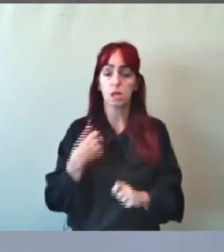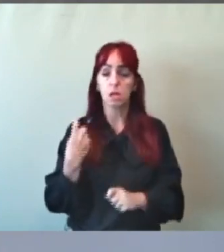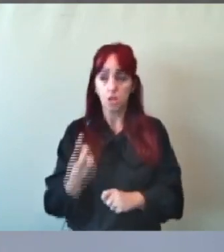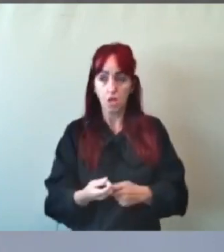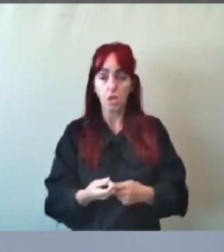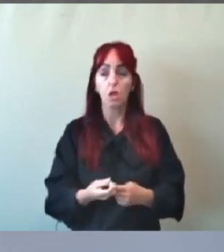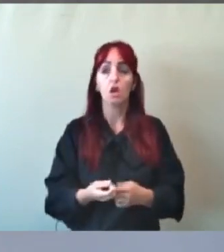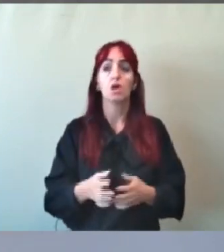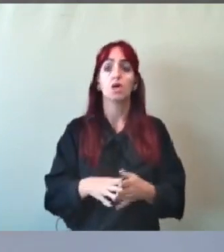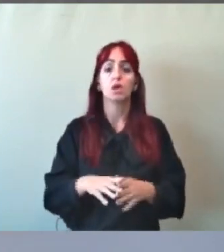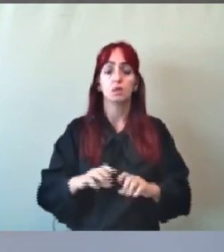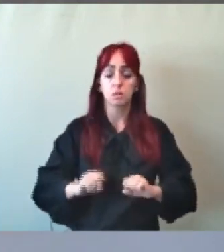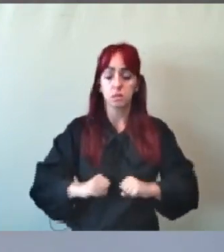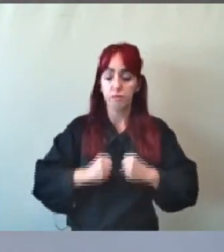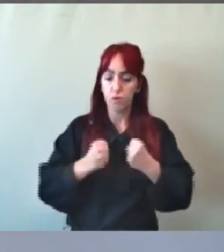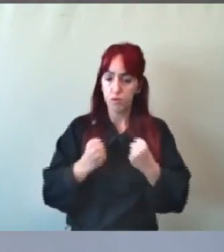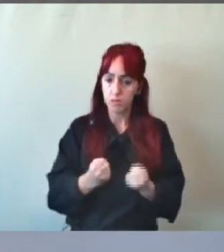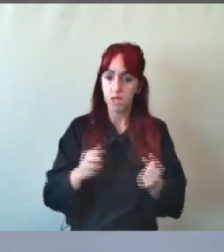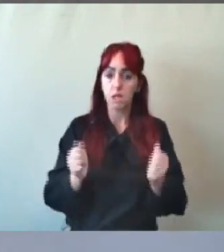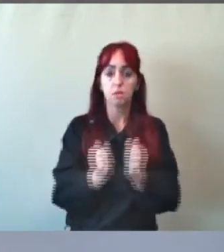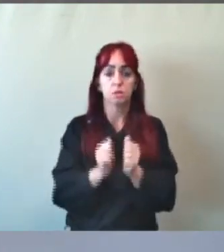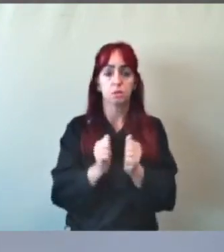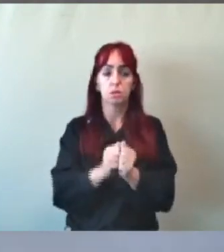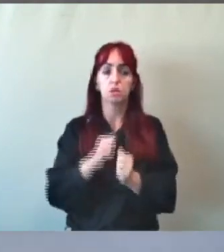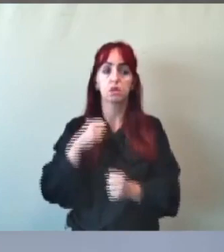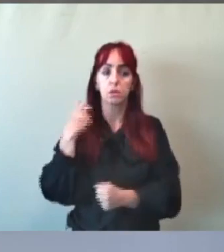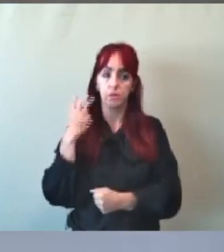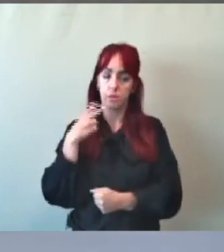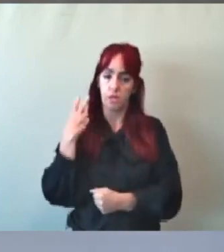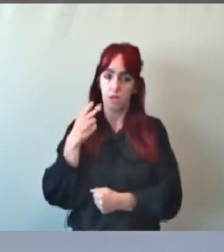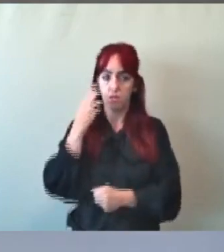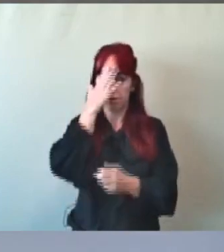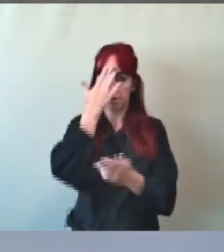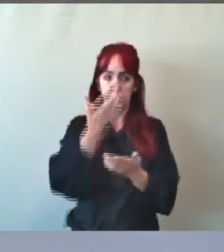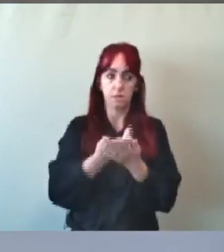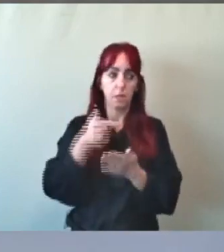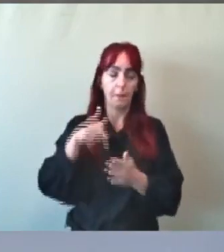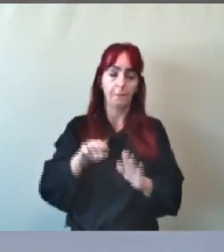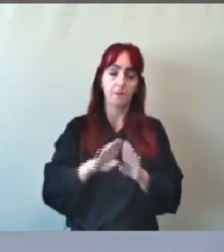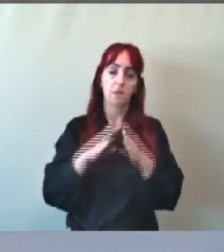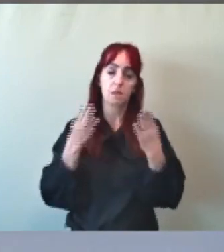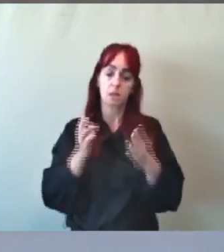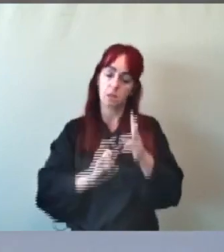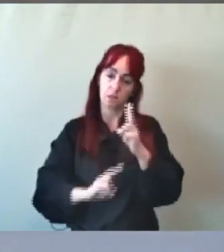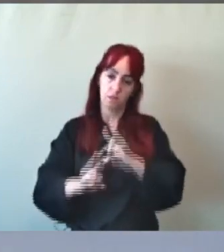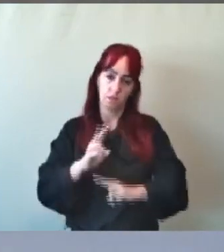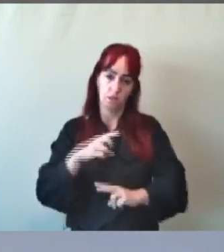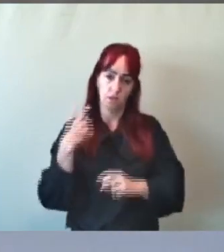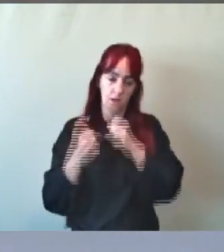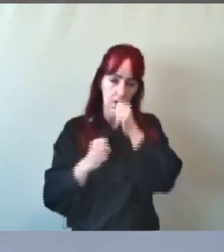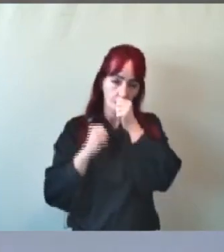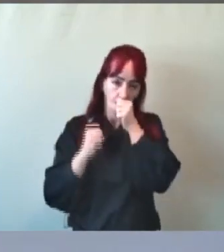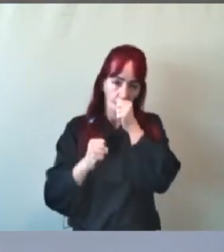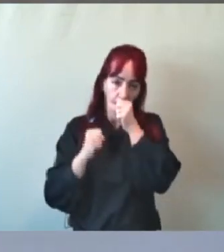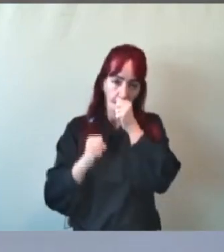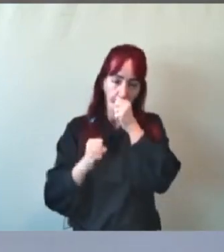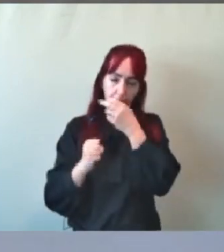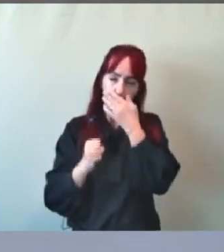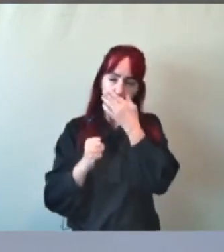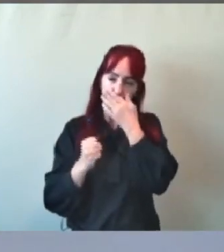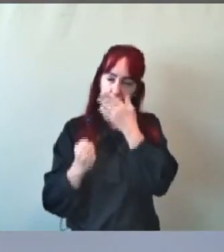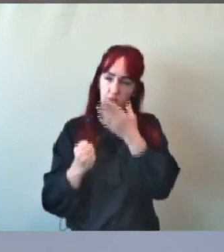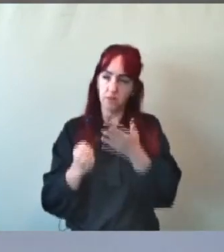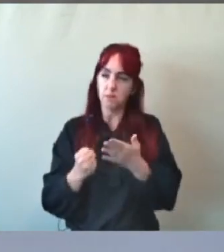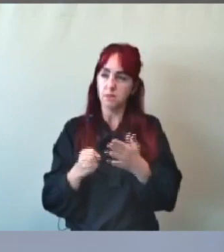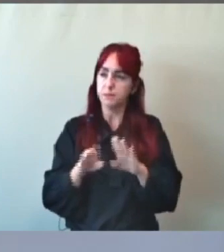vereadores. A gente acredita que essa casa... ela está sempre aberta para a gente, e para que a gente possa né, abrir maior o diálogo